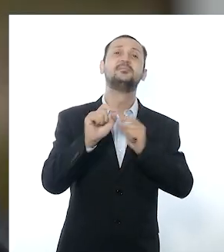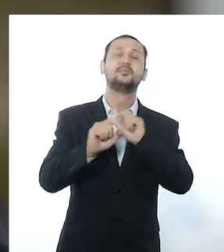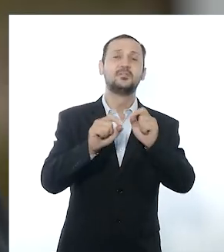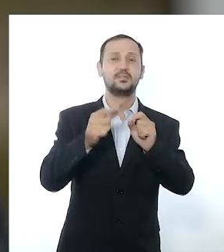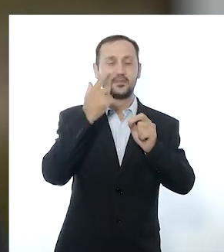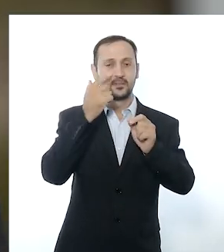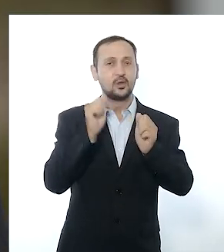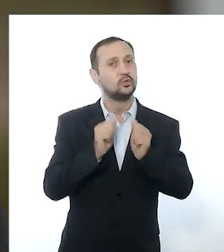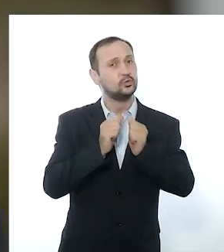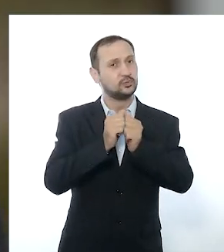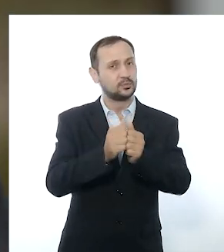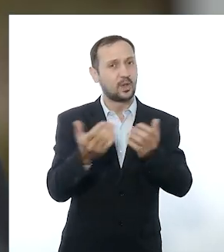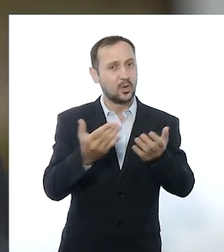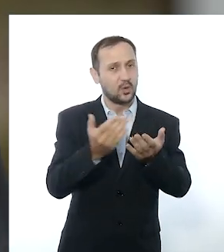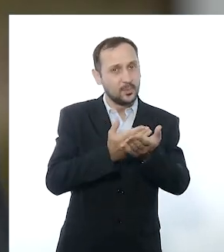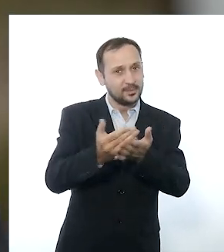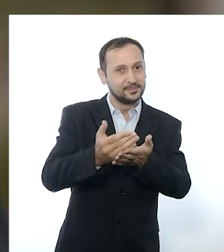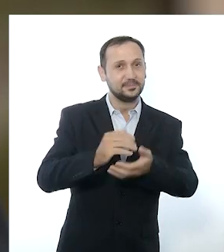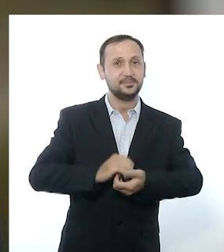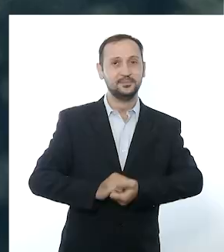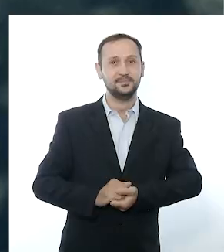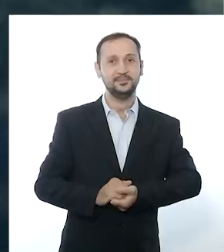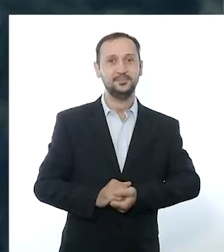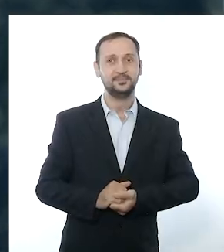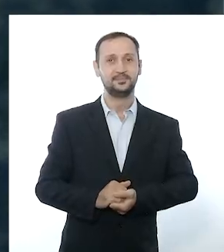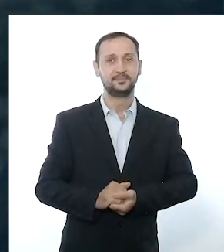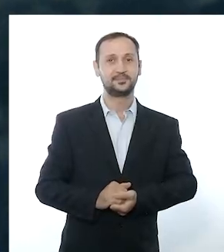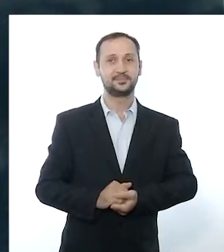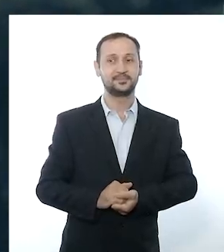Legislativa, você acompanha com a gente a partir de agora.